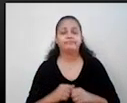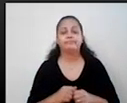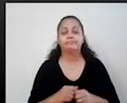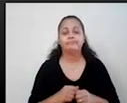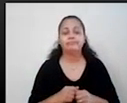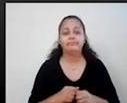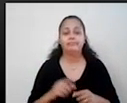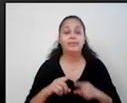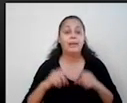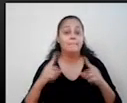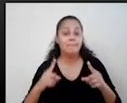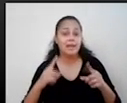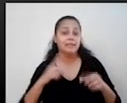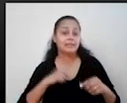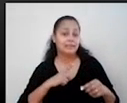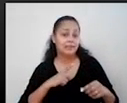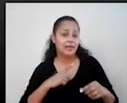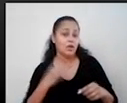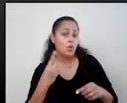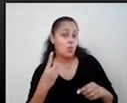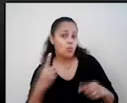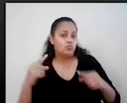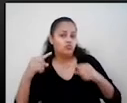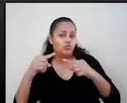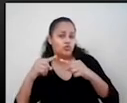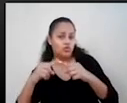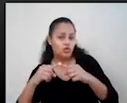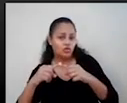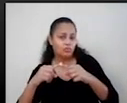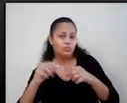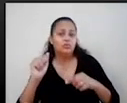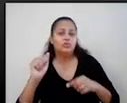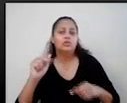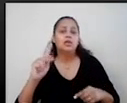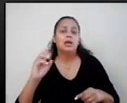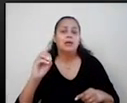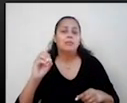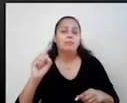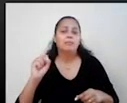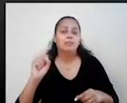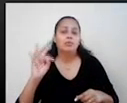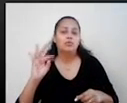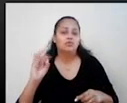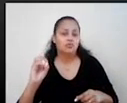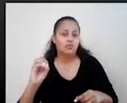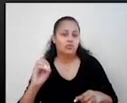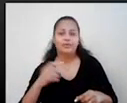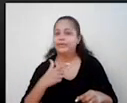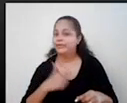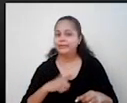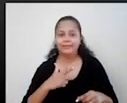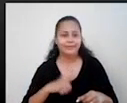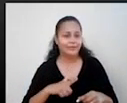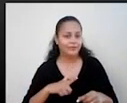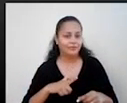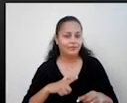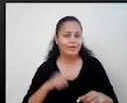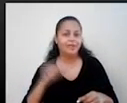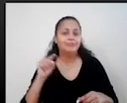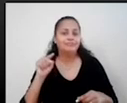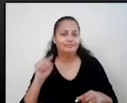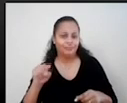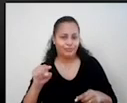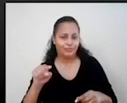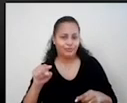mim. Mas existe um tipo de aposto que não tenha uma pontuação evidente, tá? Que ele não vai